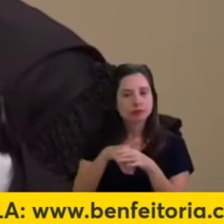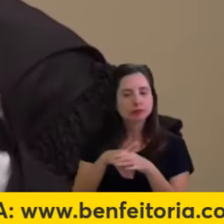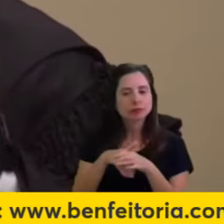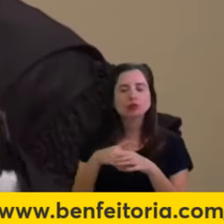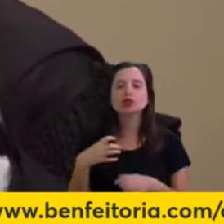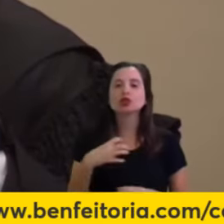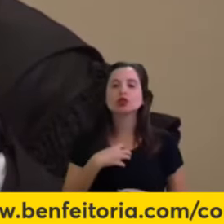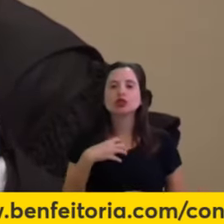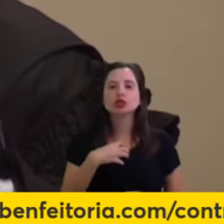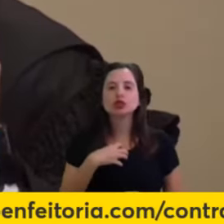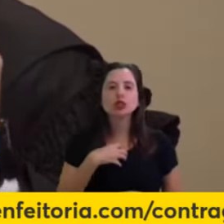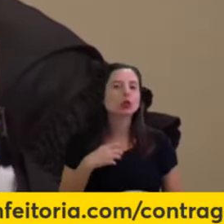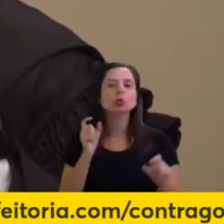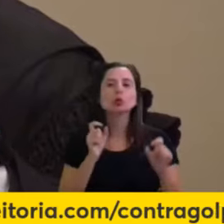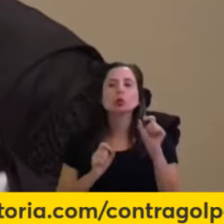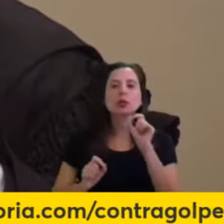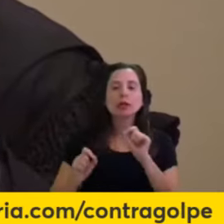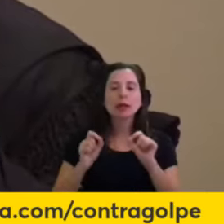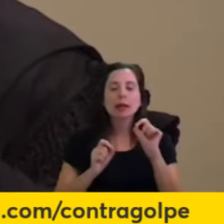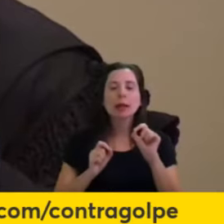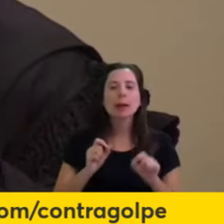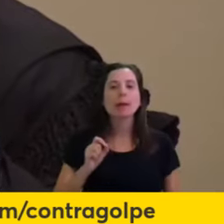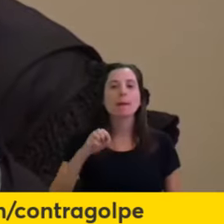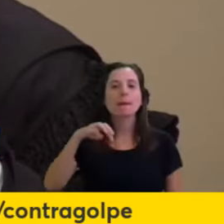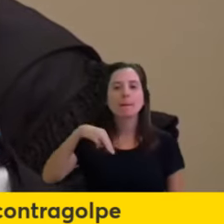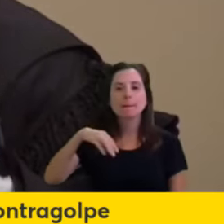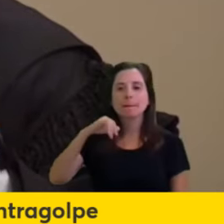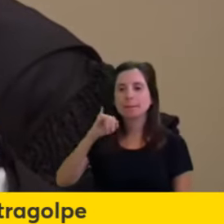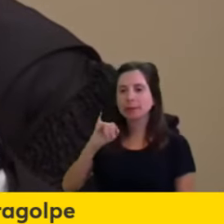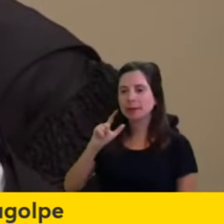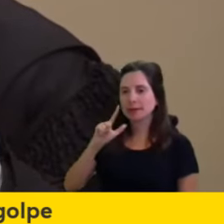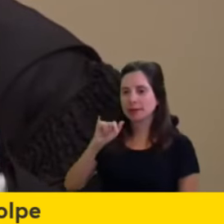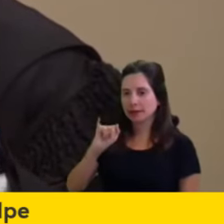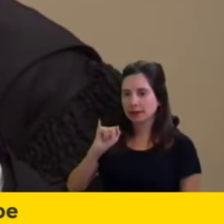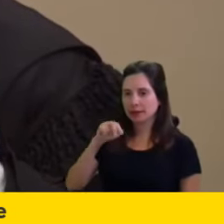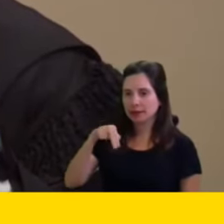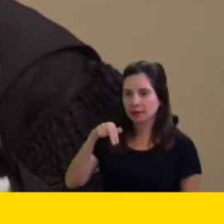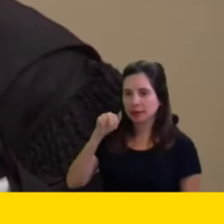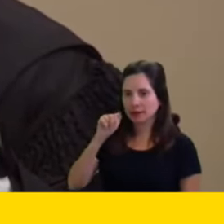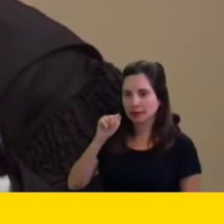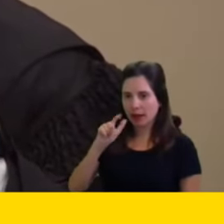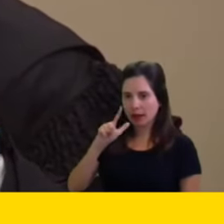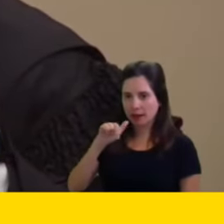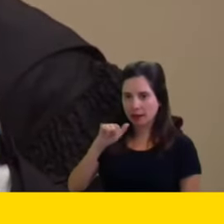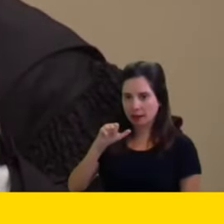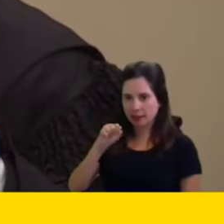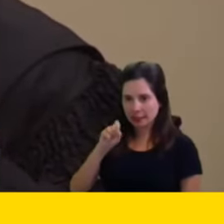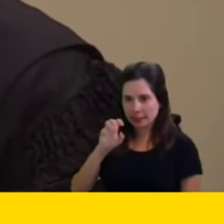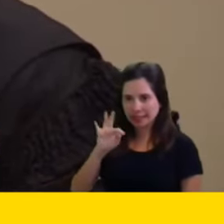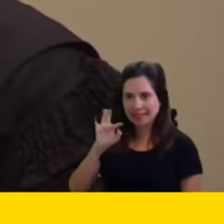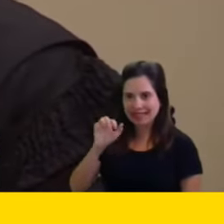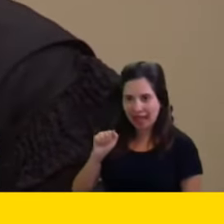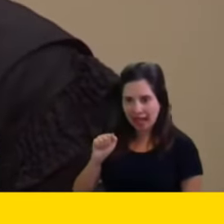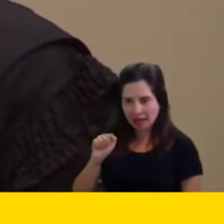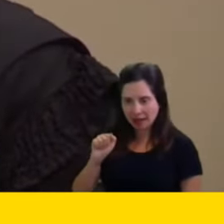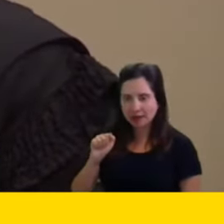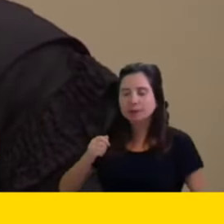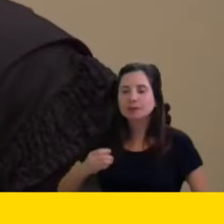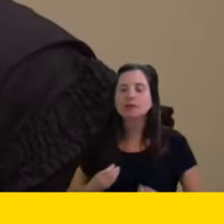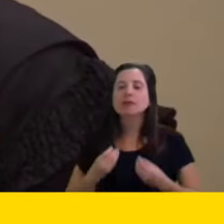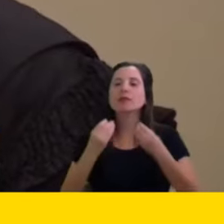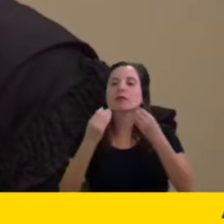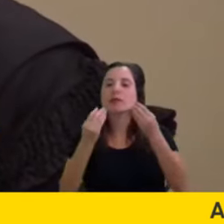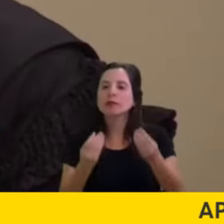tendo em vista a possibilidade de se verificar uma judicialização extremada do processo político eleitoral levando-se mediante as vias